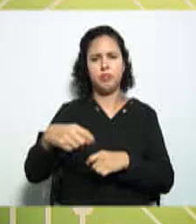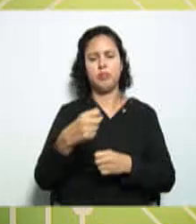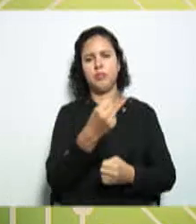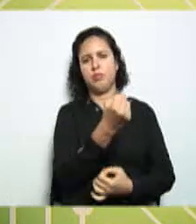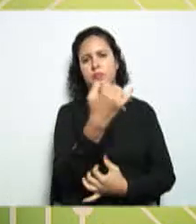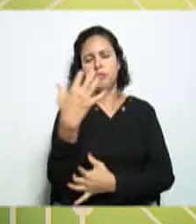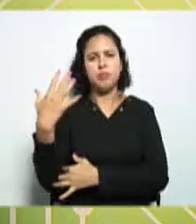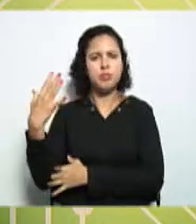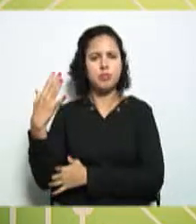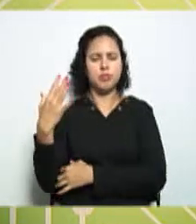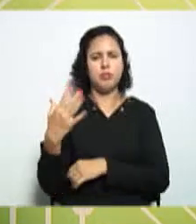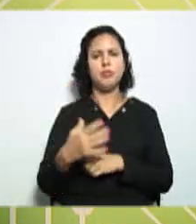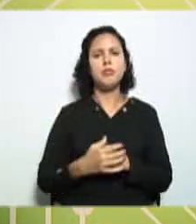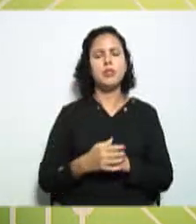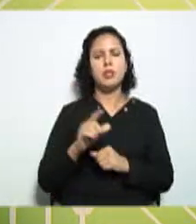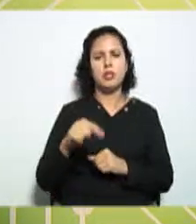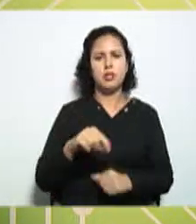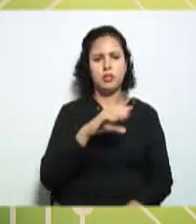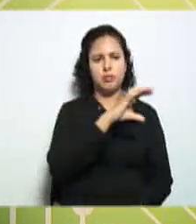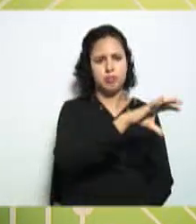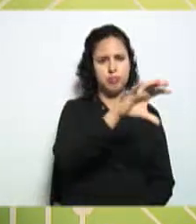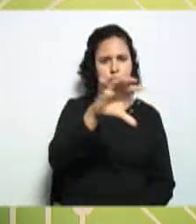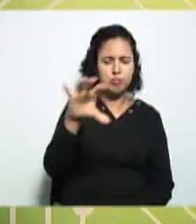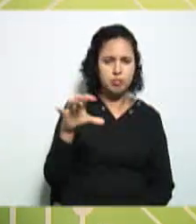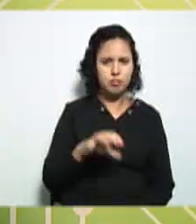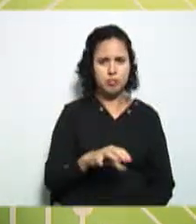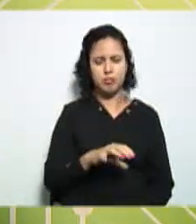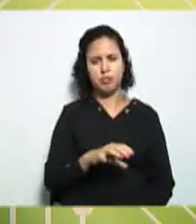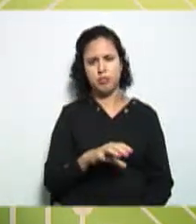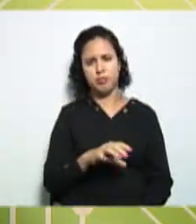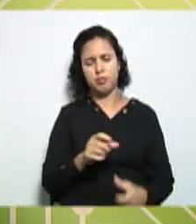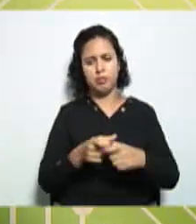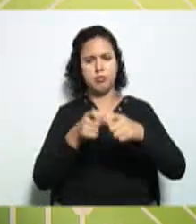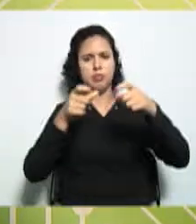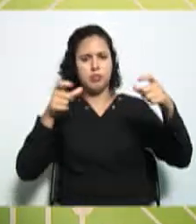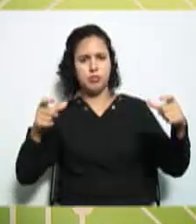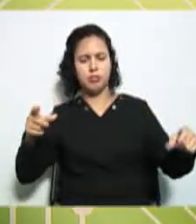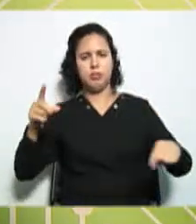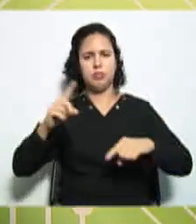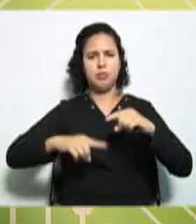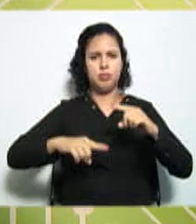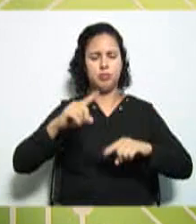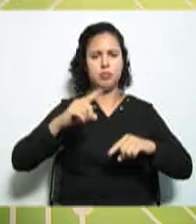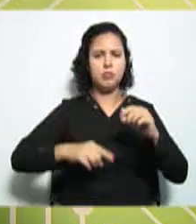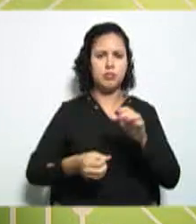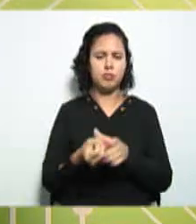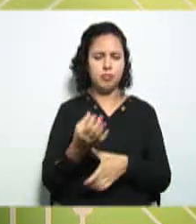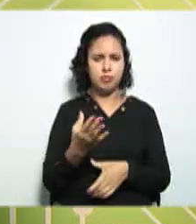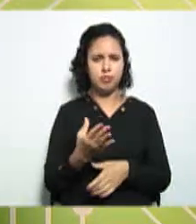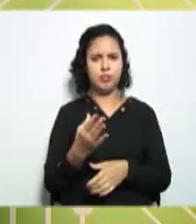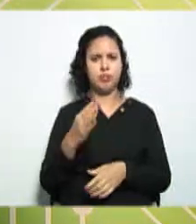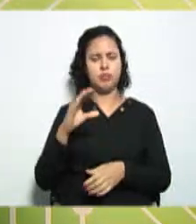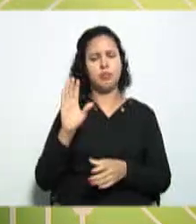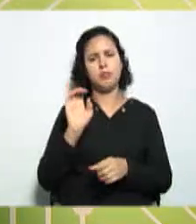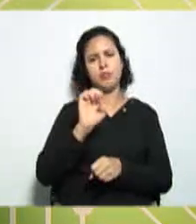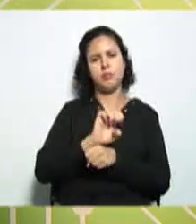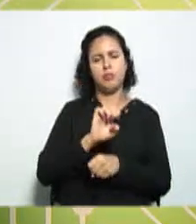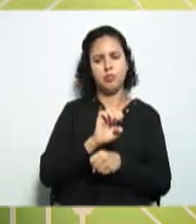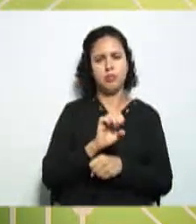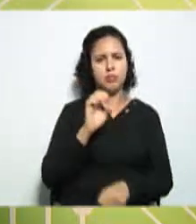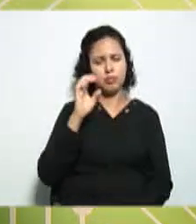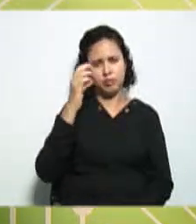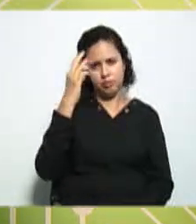são aqueles ramos que vêm com maior produtividade para o nosso estado, mas também nós